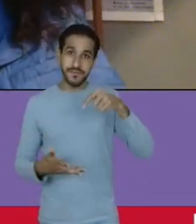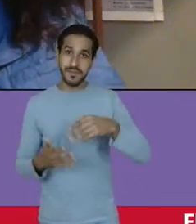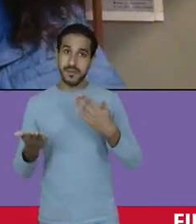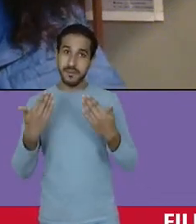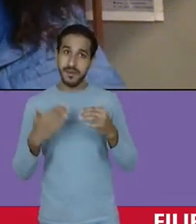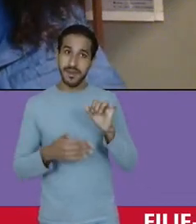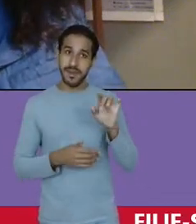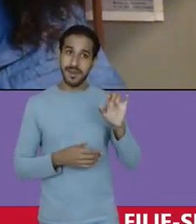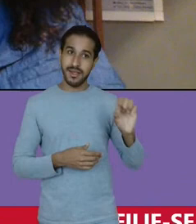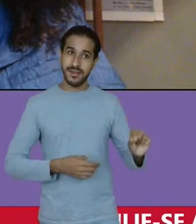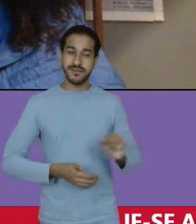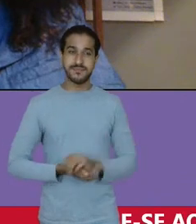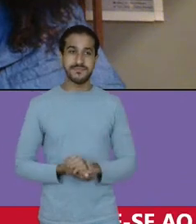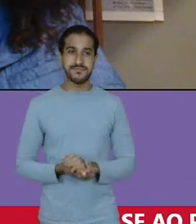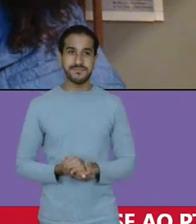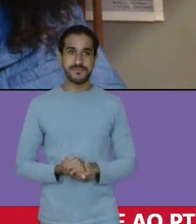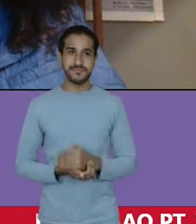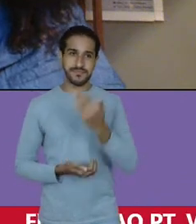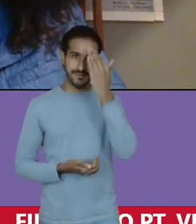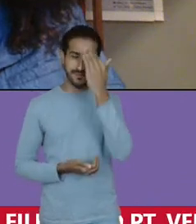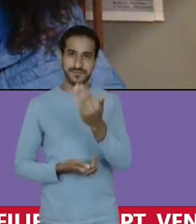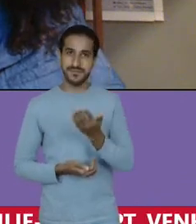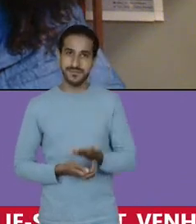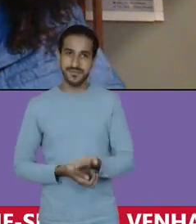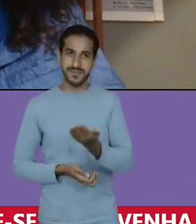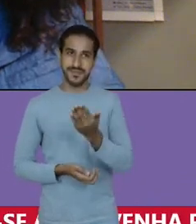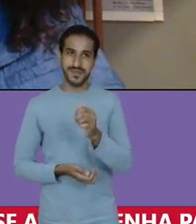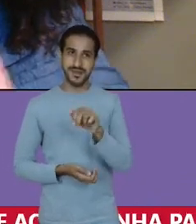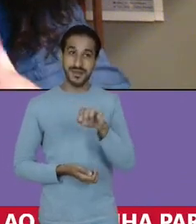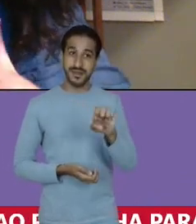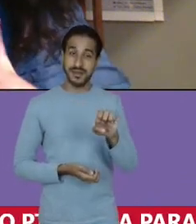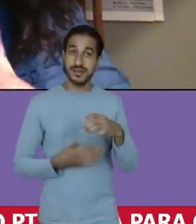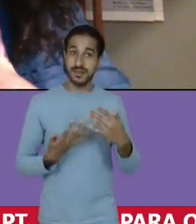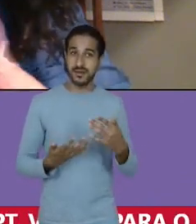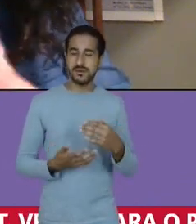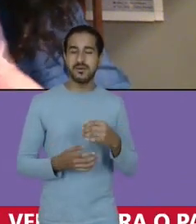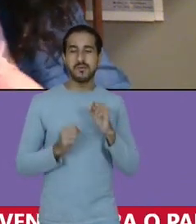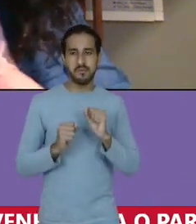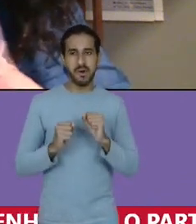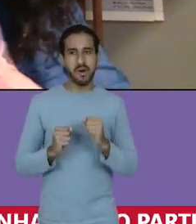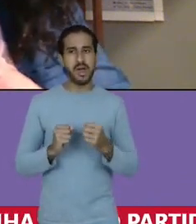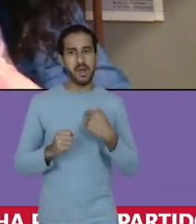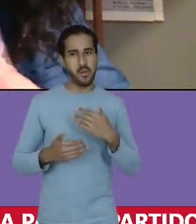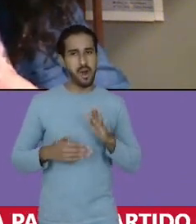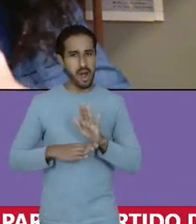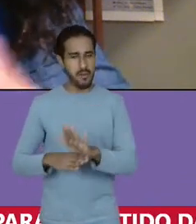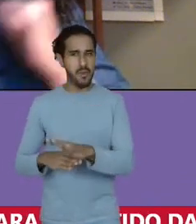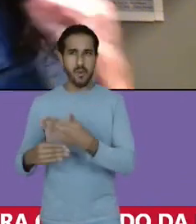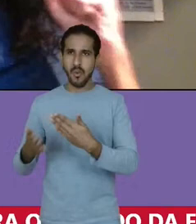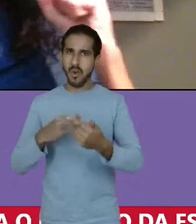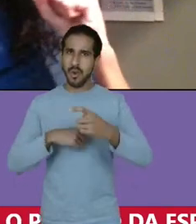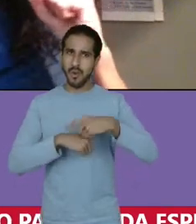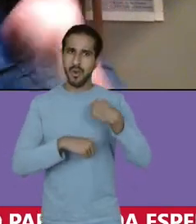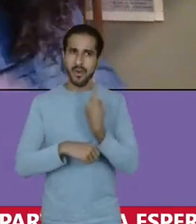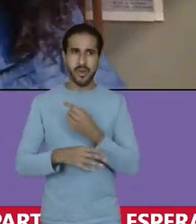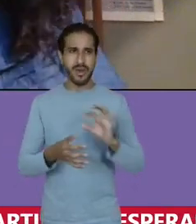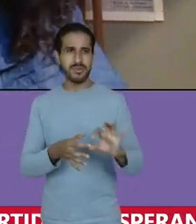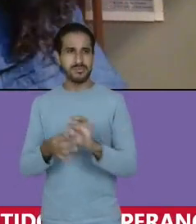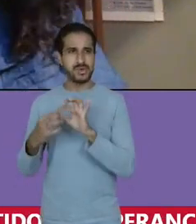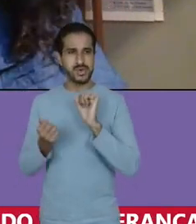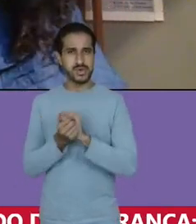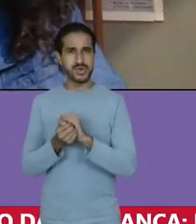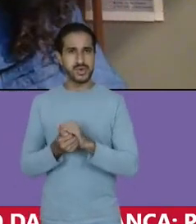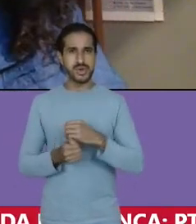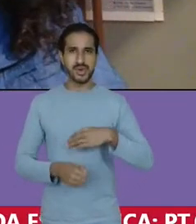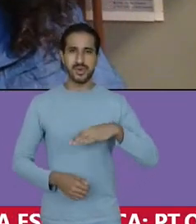no Papo com Elas. Obrigada a você, Anne. E olha, conta comigo para o que você quiser, porque a gente está junto, sou